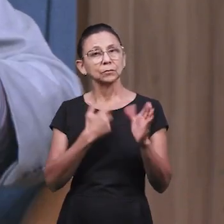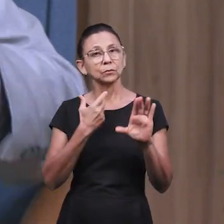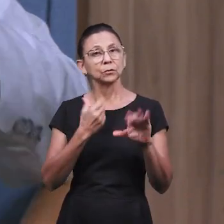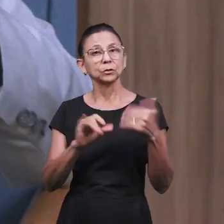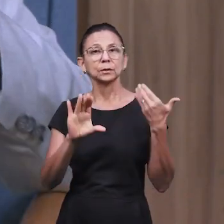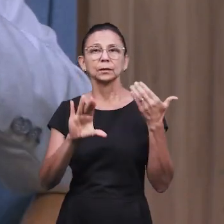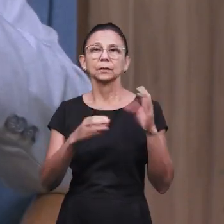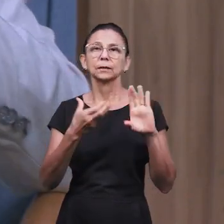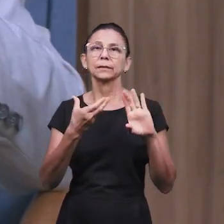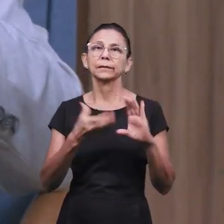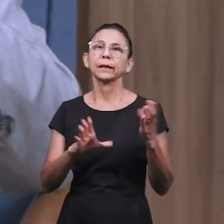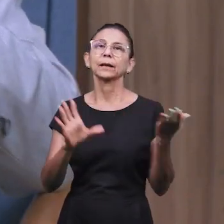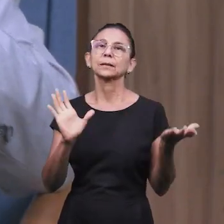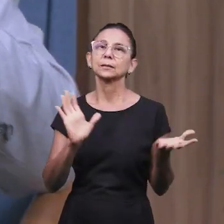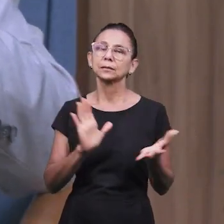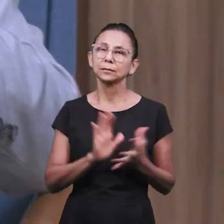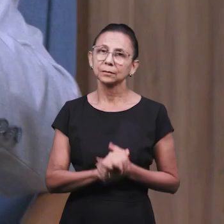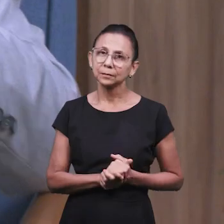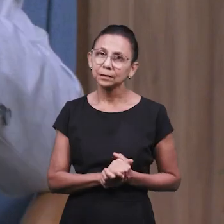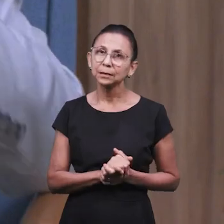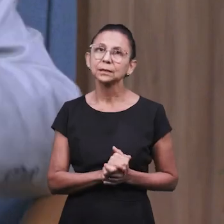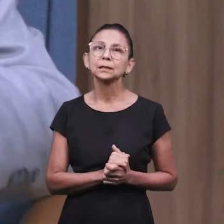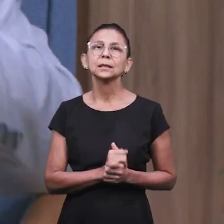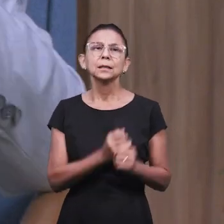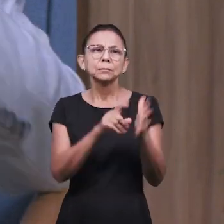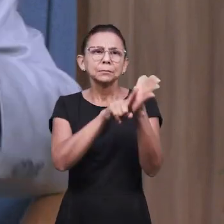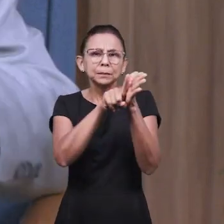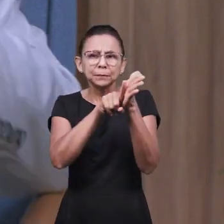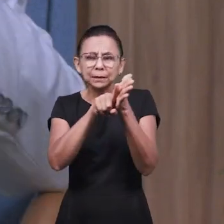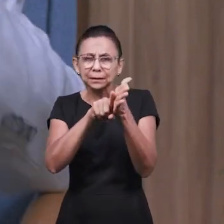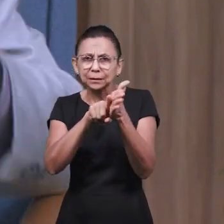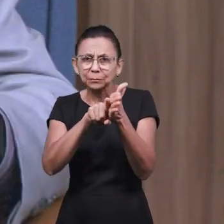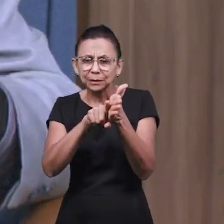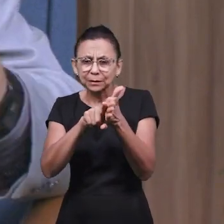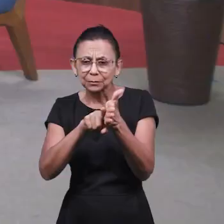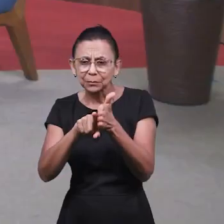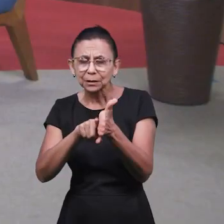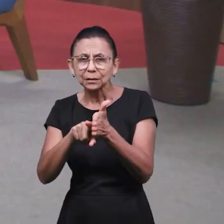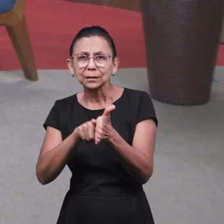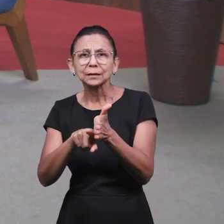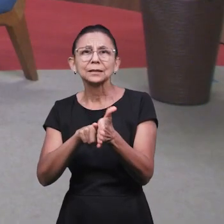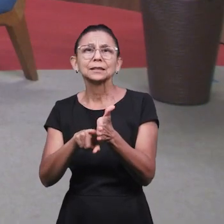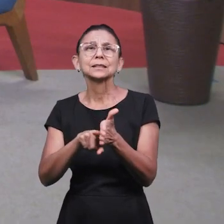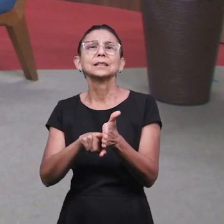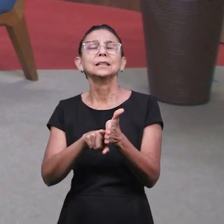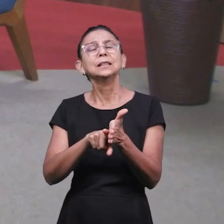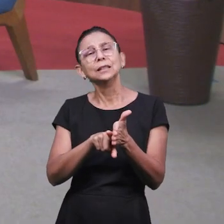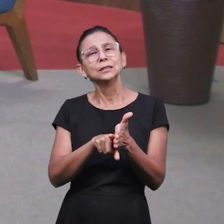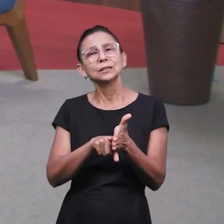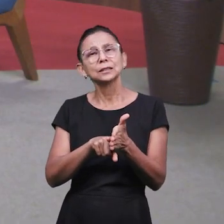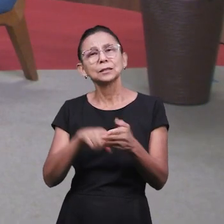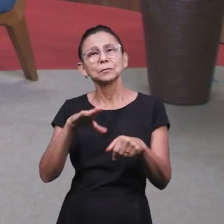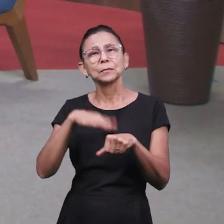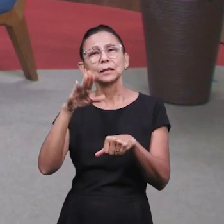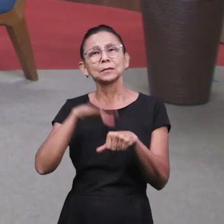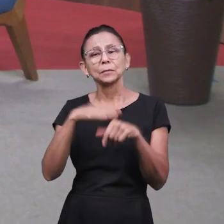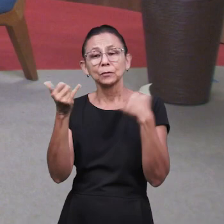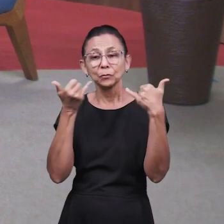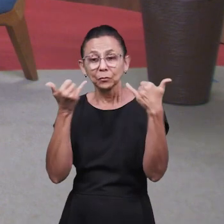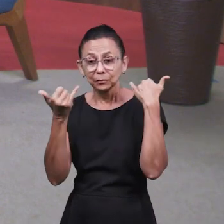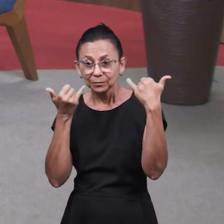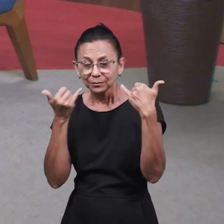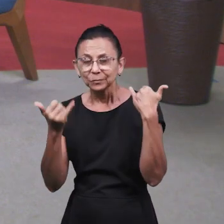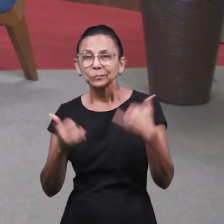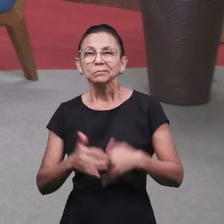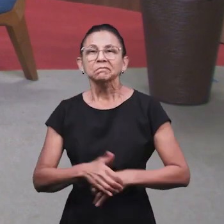né? É como uma mina de ouro, né? Você vai escavando e vai encontrando mais. Mais pepitas. Mais pepitas, né? Que você vai encontrando no